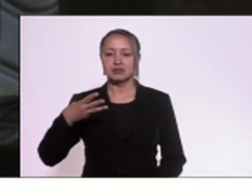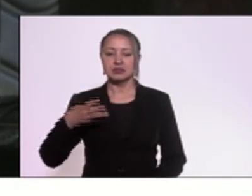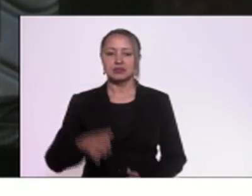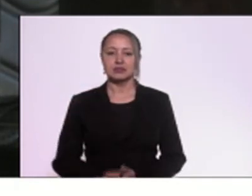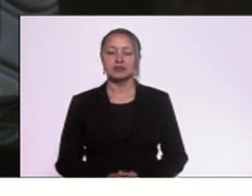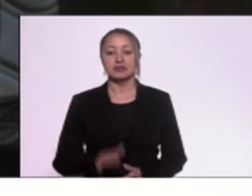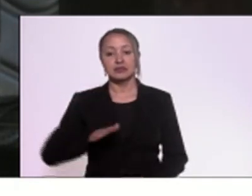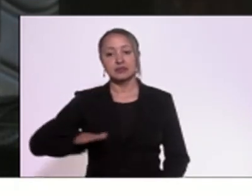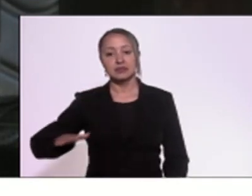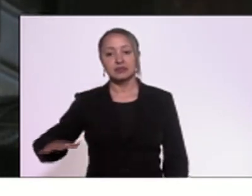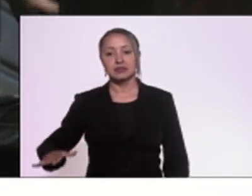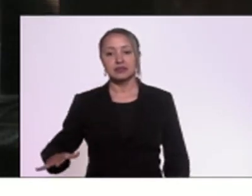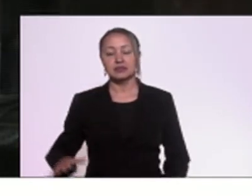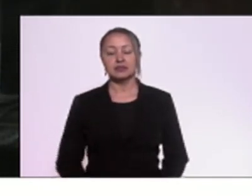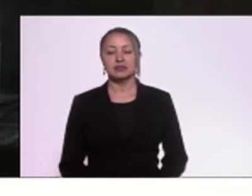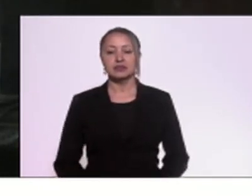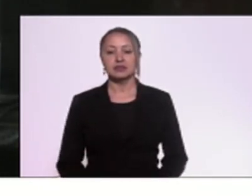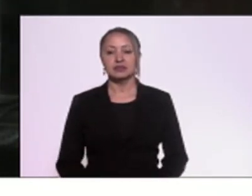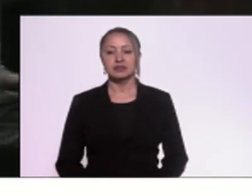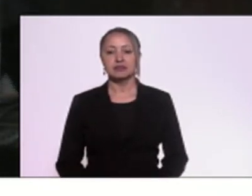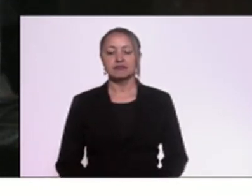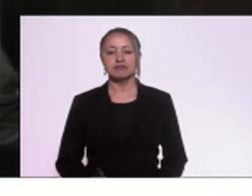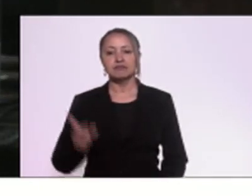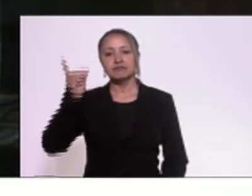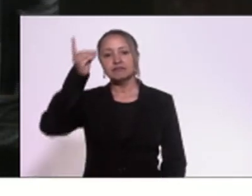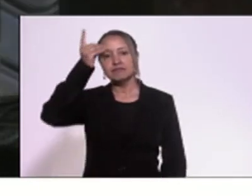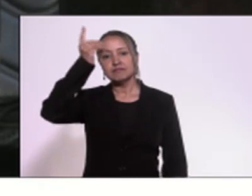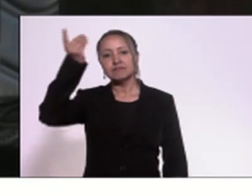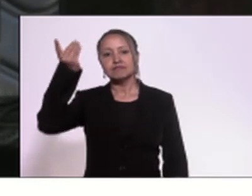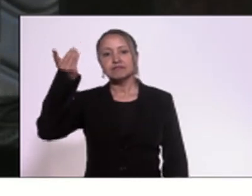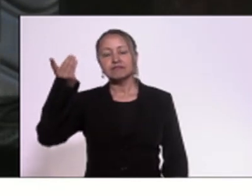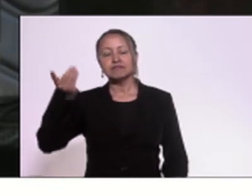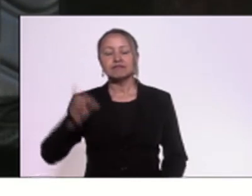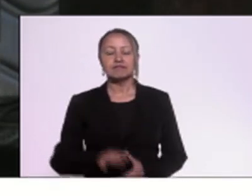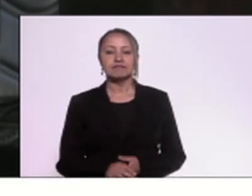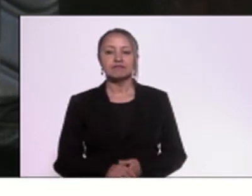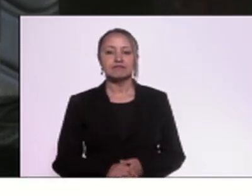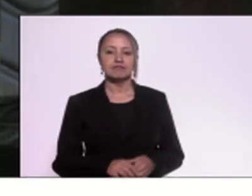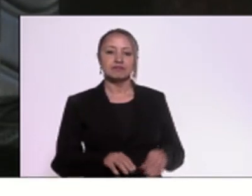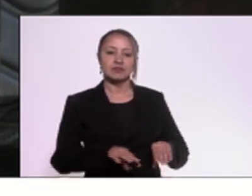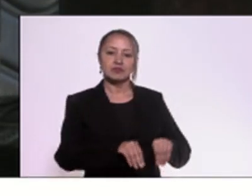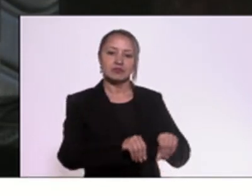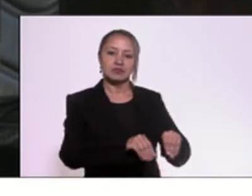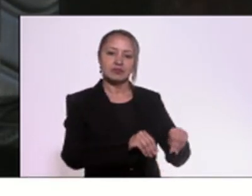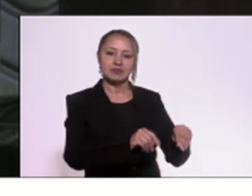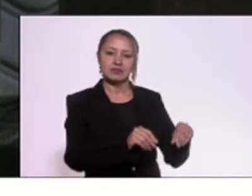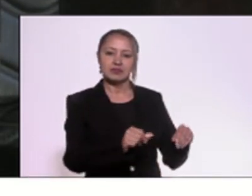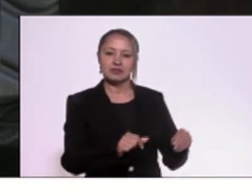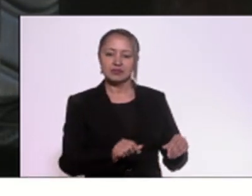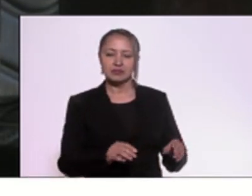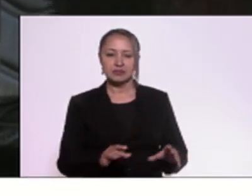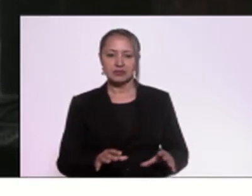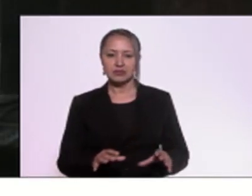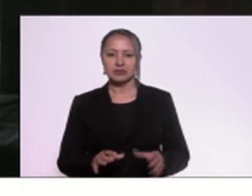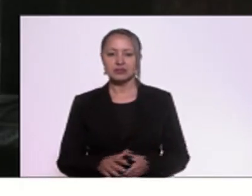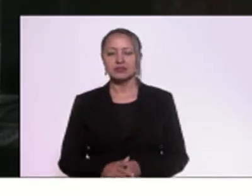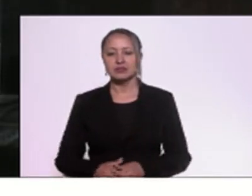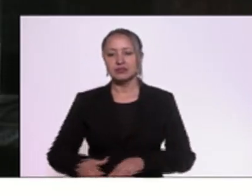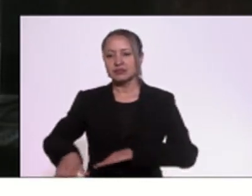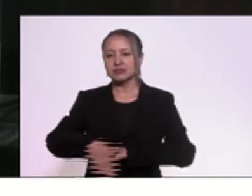e possa vir a trazer para o Rio de Janeiro, para o Brasil, tudo que você faz por nós, Adailton. E espero que